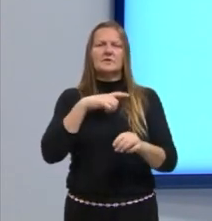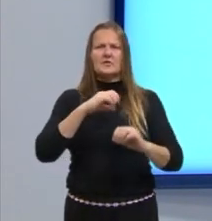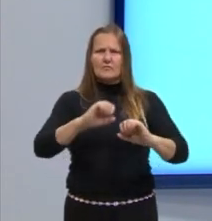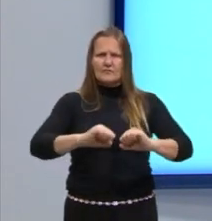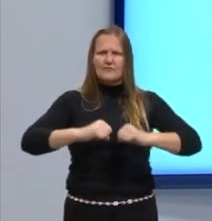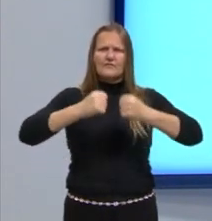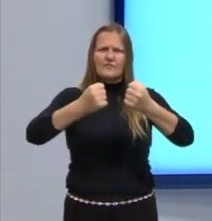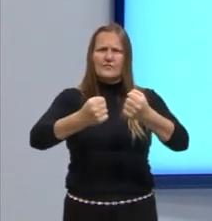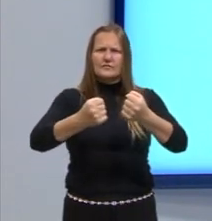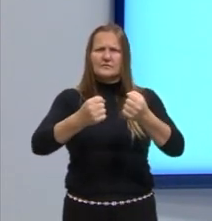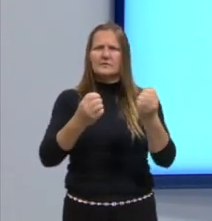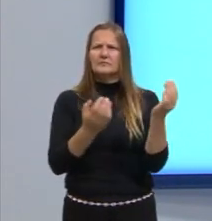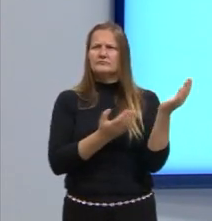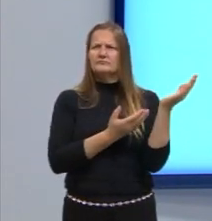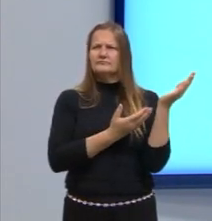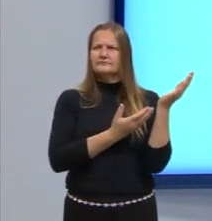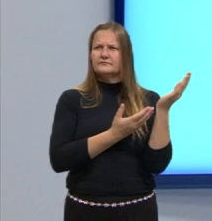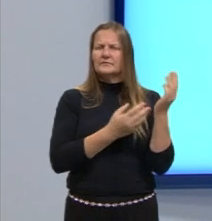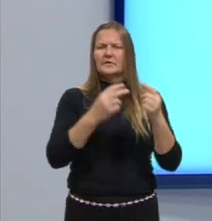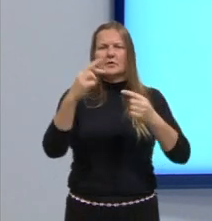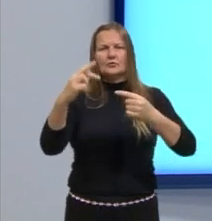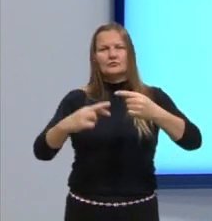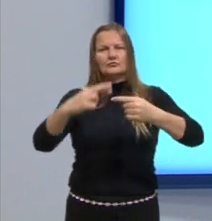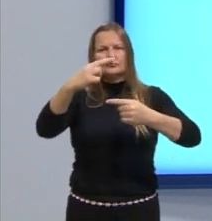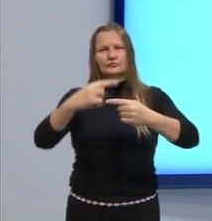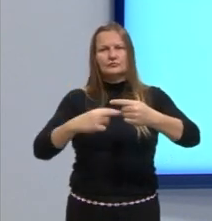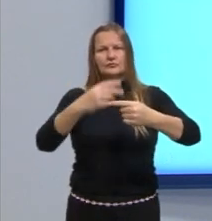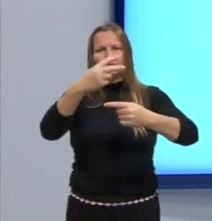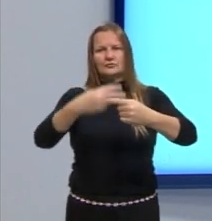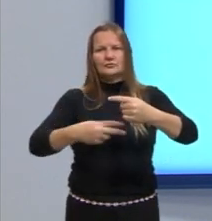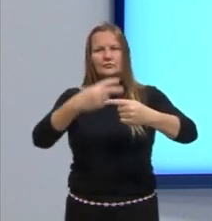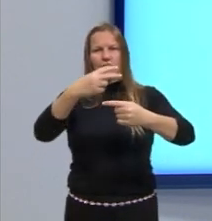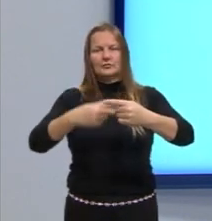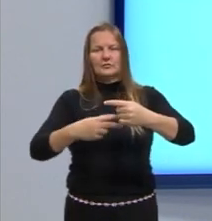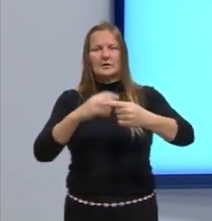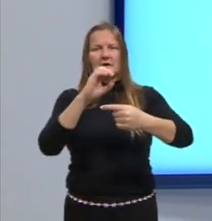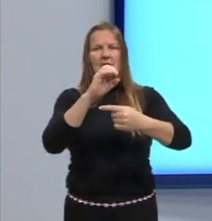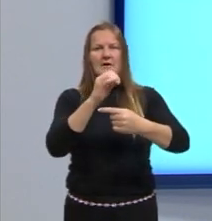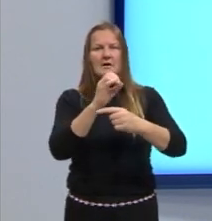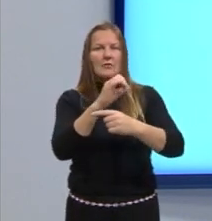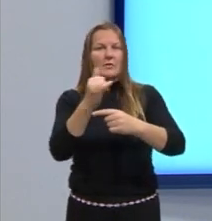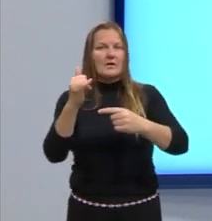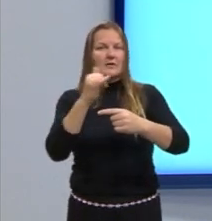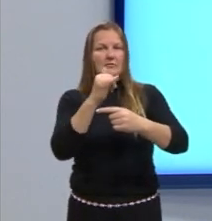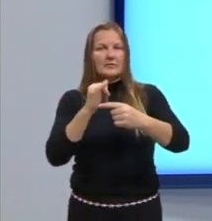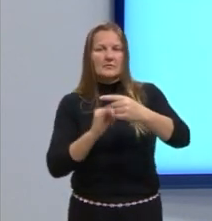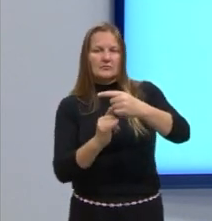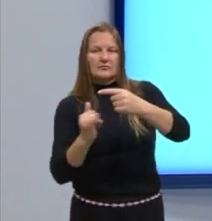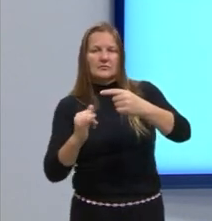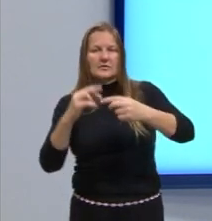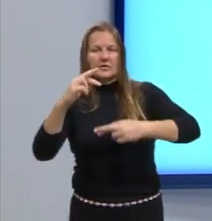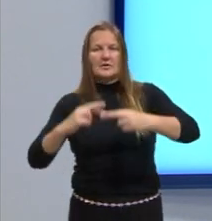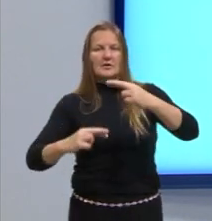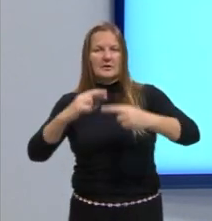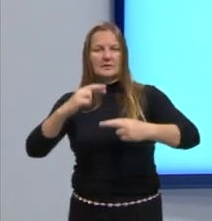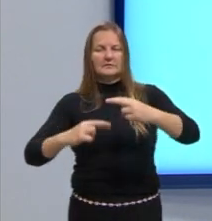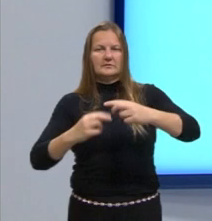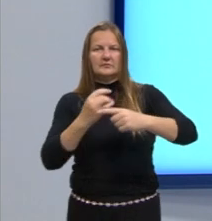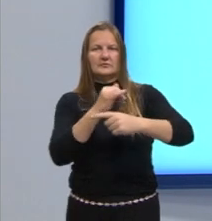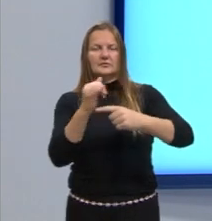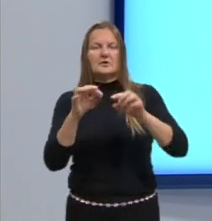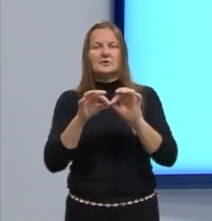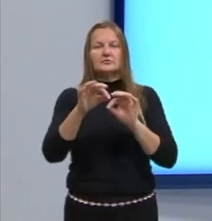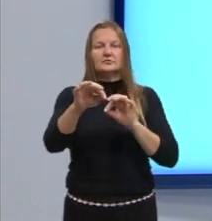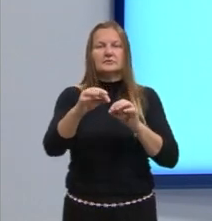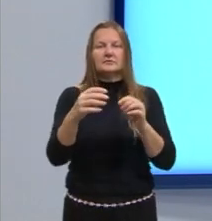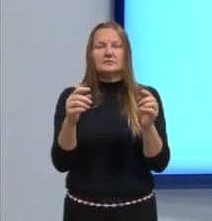força de Coulomb que a interação entre duas cargas elétricas né que a gente já viu também a gente tem as duas cargas a gente tem a distância entre